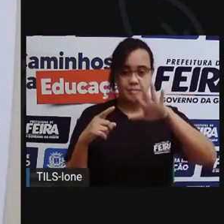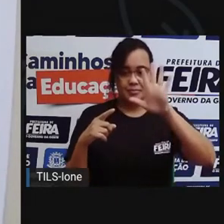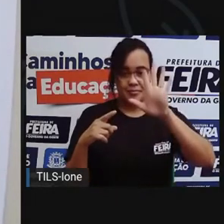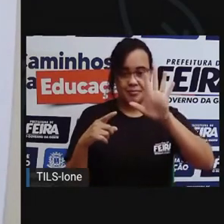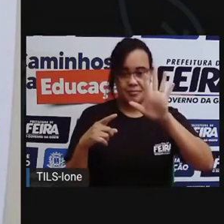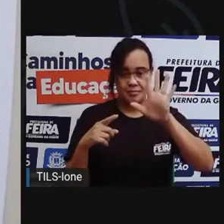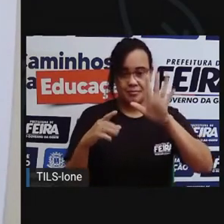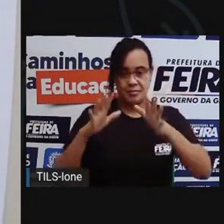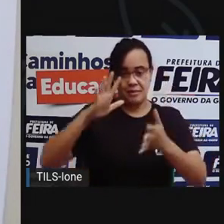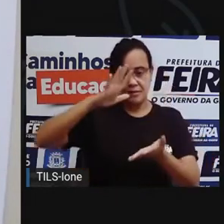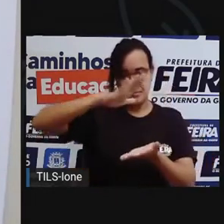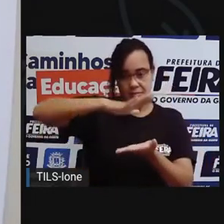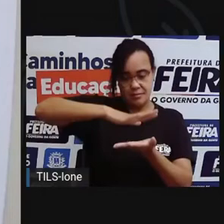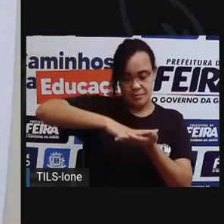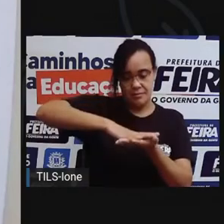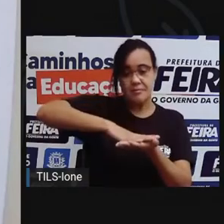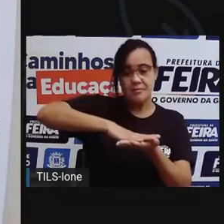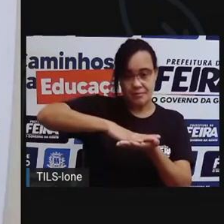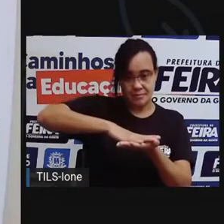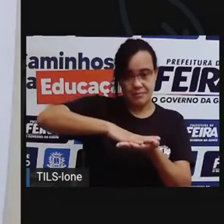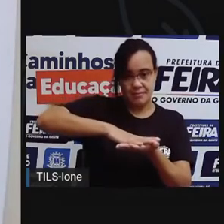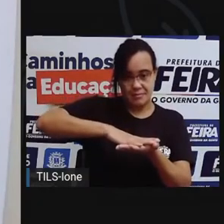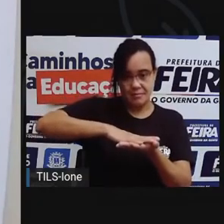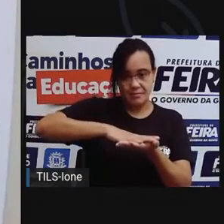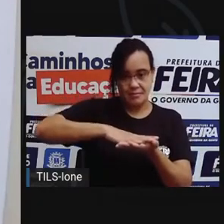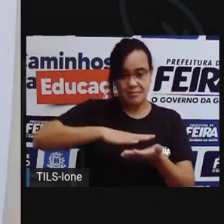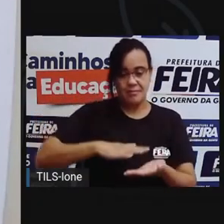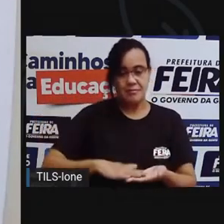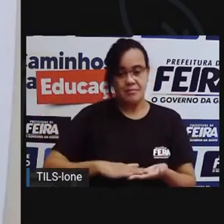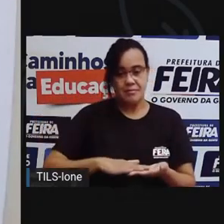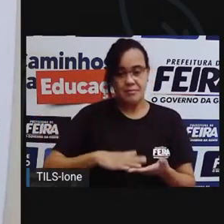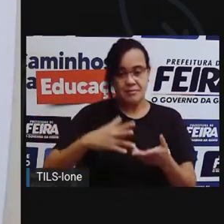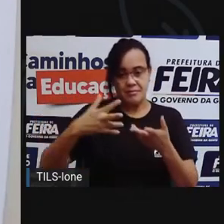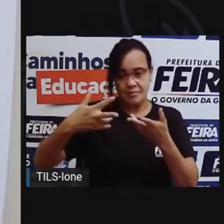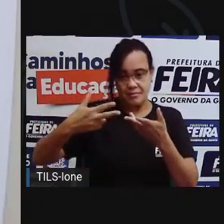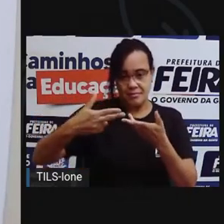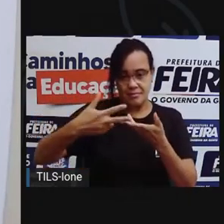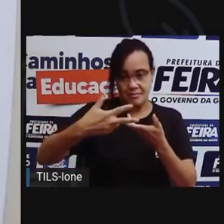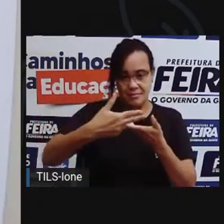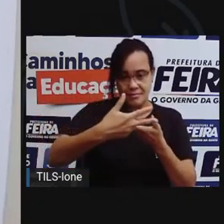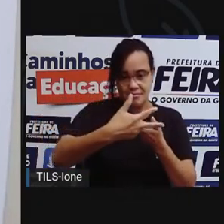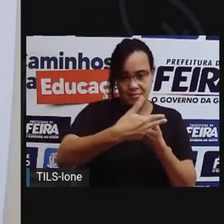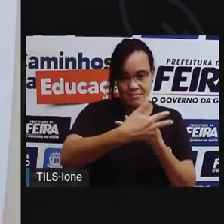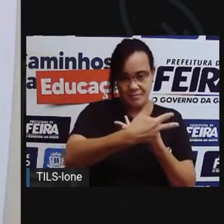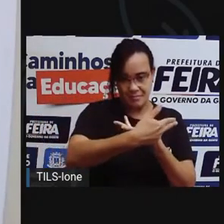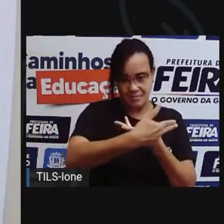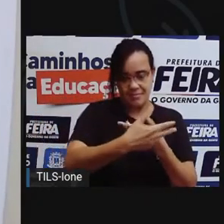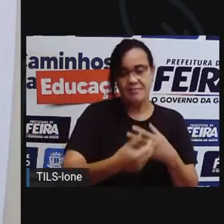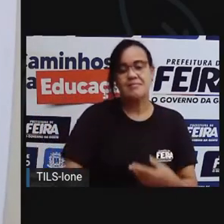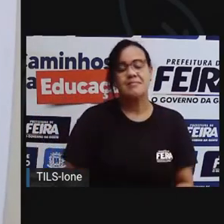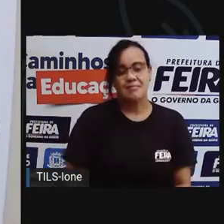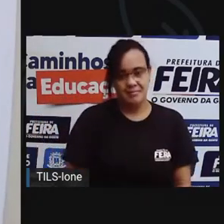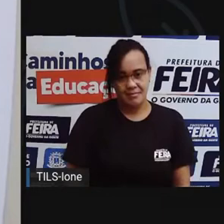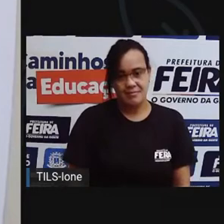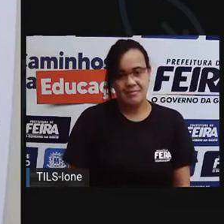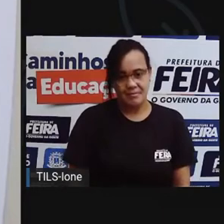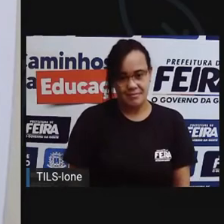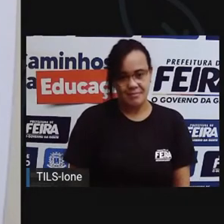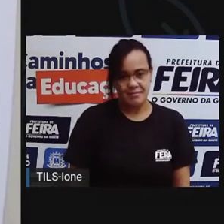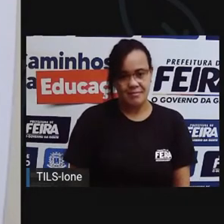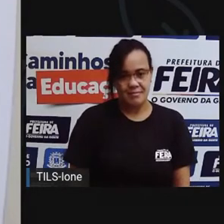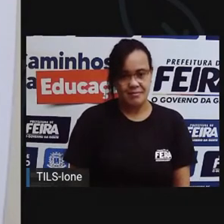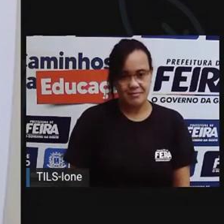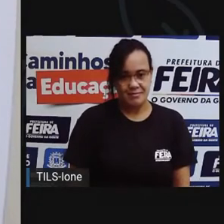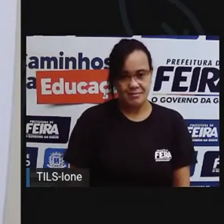em cima. Pronto. Colocou uma mão, pega a tesoura aí, recorta. E aí depois